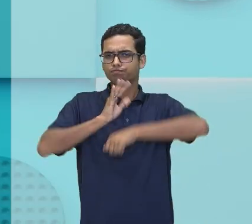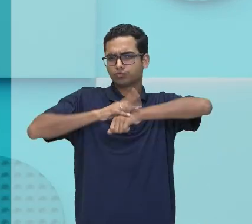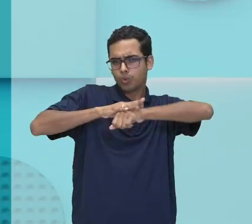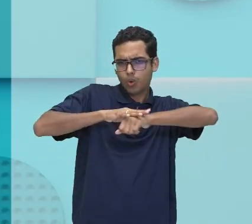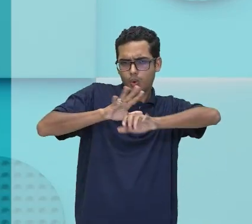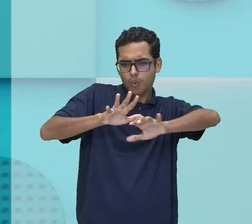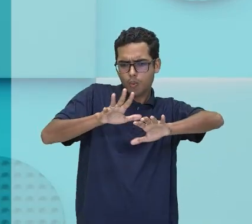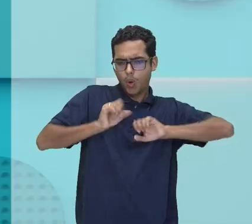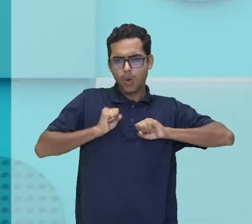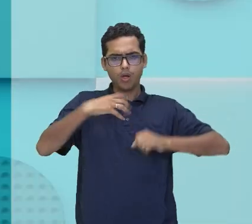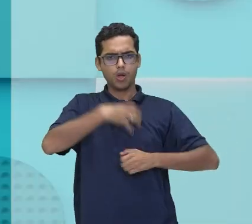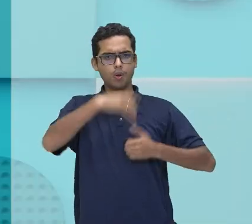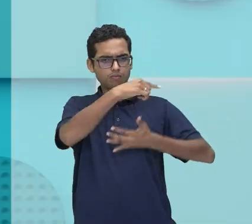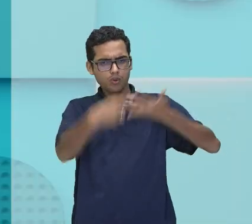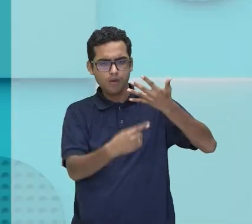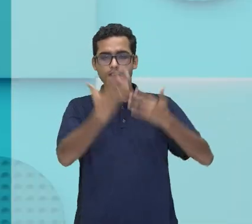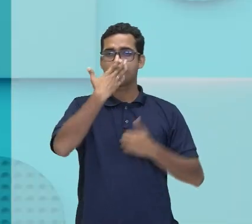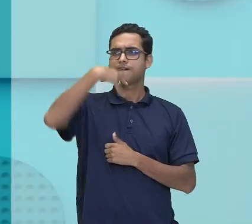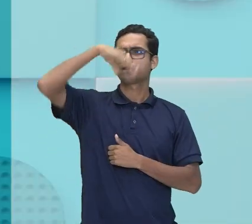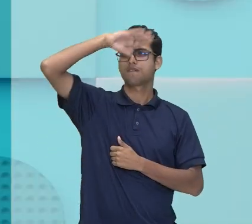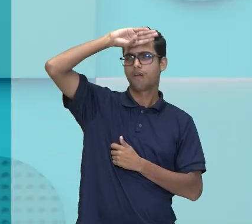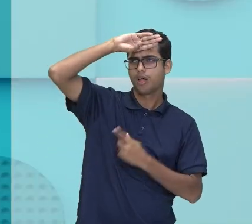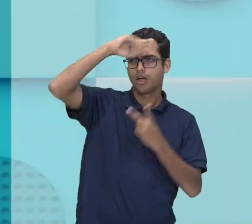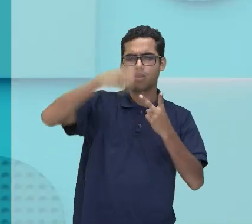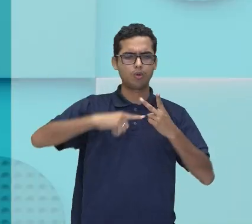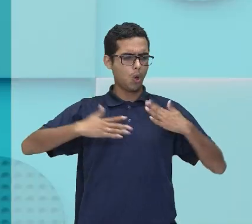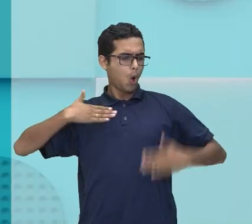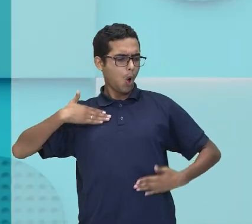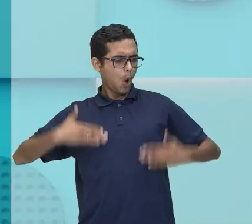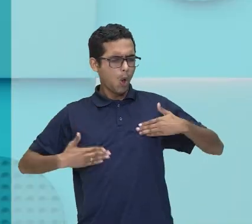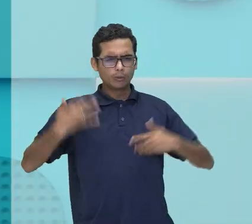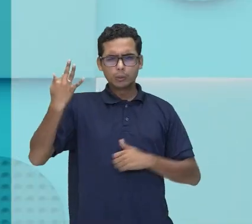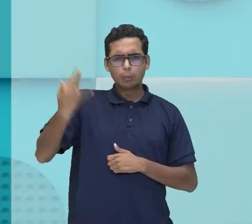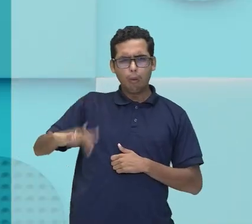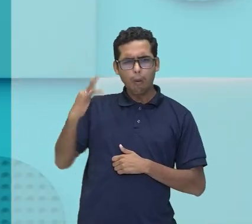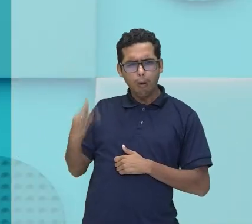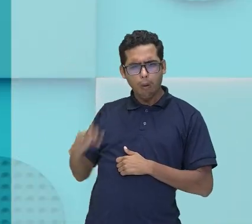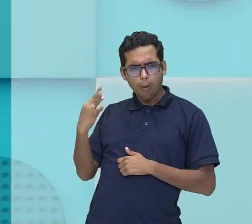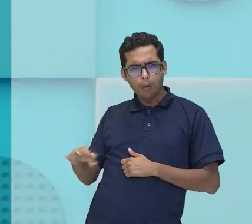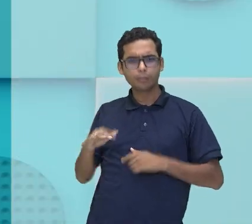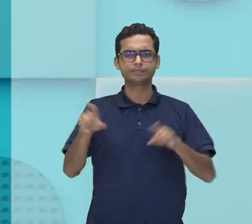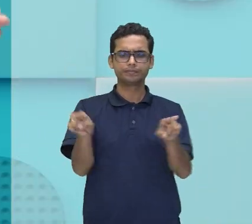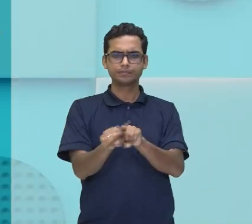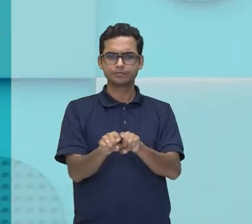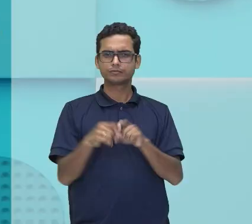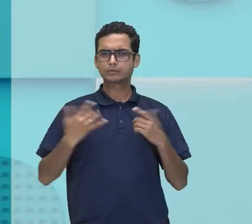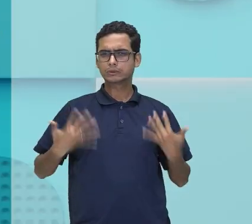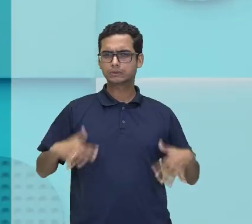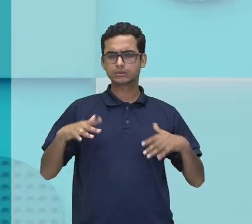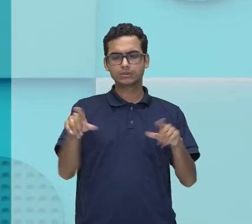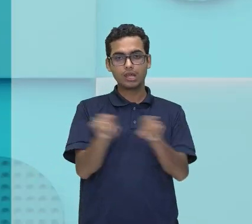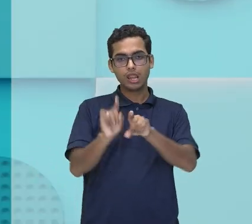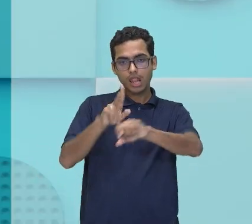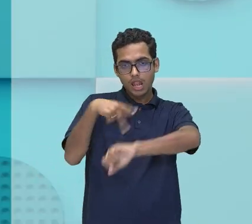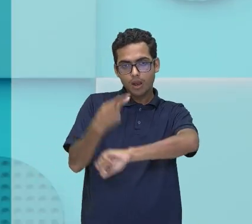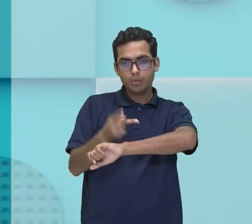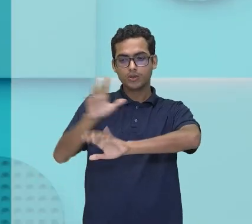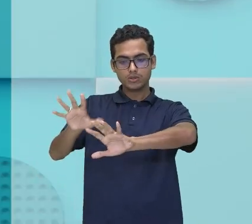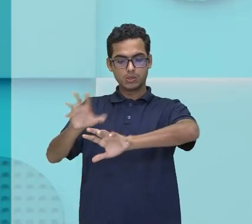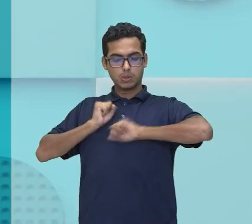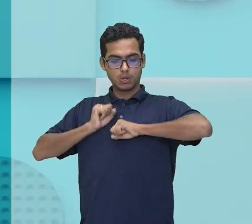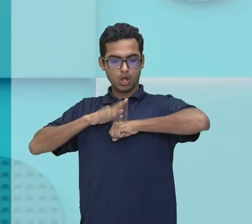sentir febre, dor no corpo, enfim. Vai mostrar tudo aquilo e diz assim, depois que você foi contaminado, são tantos dias para os primeiros